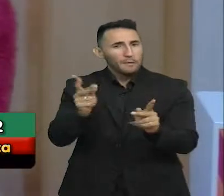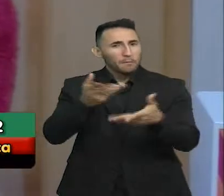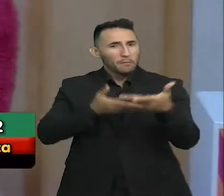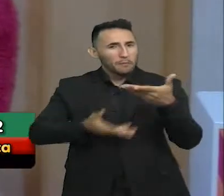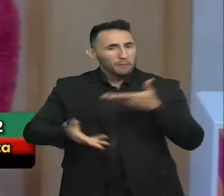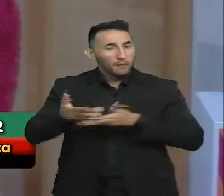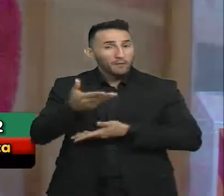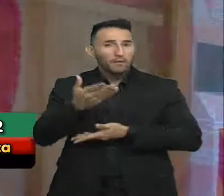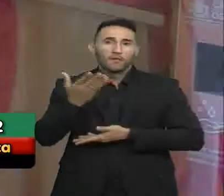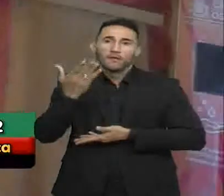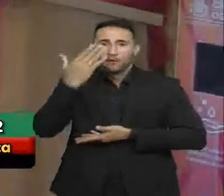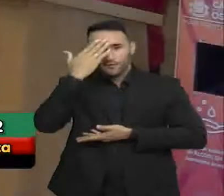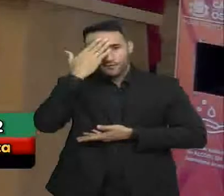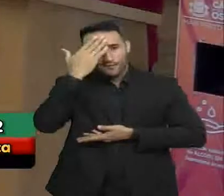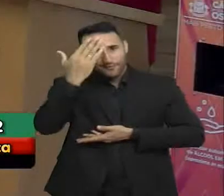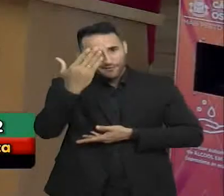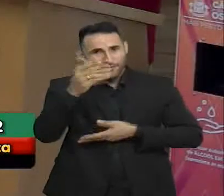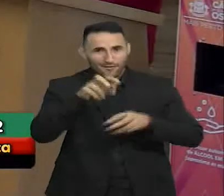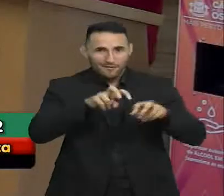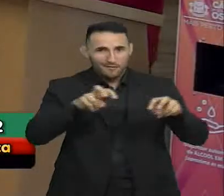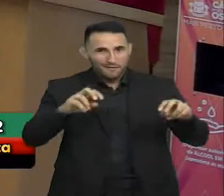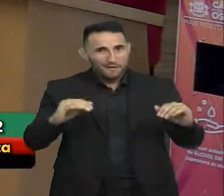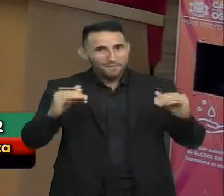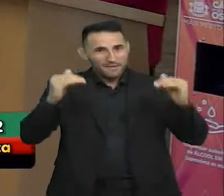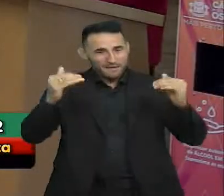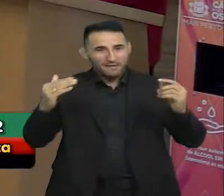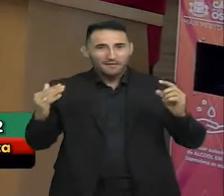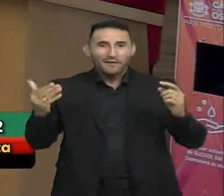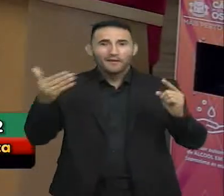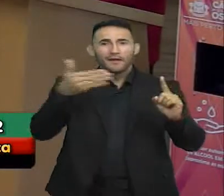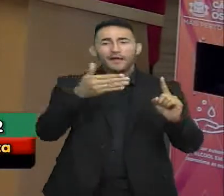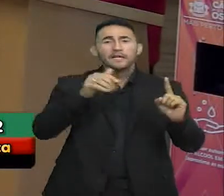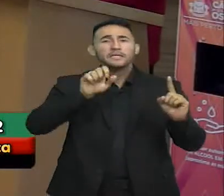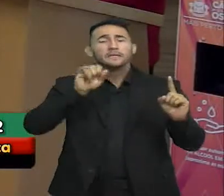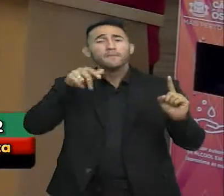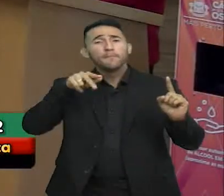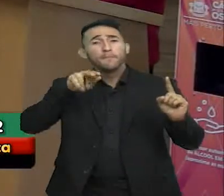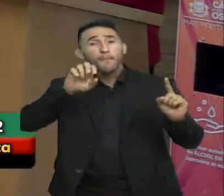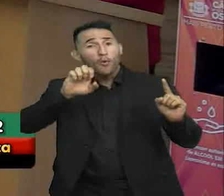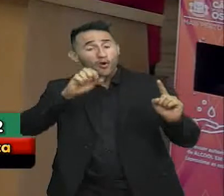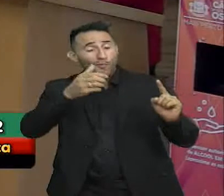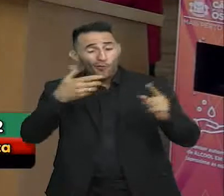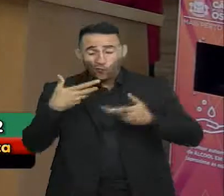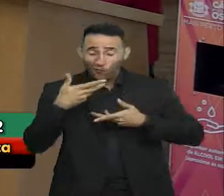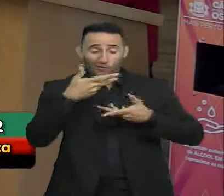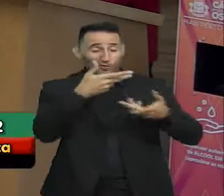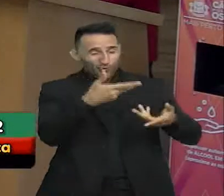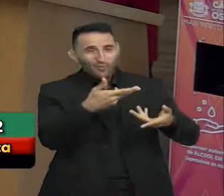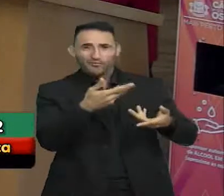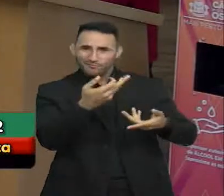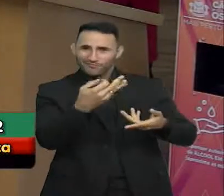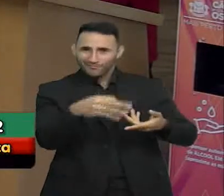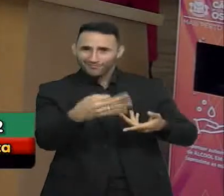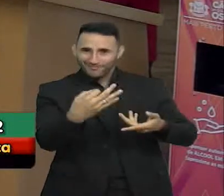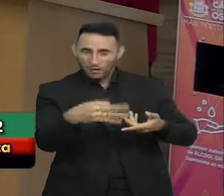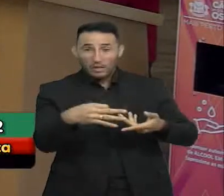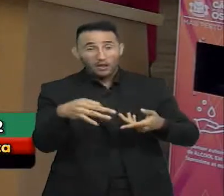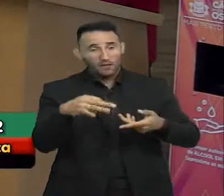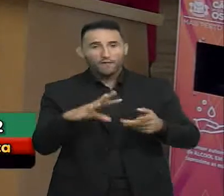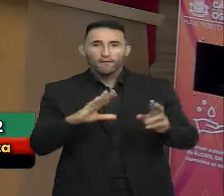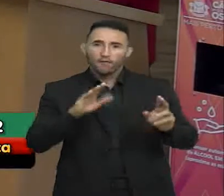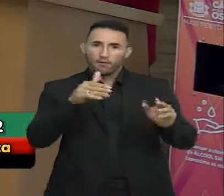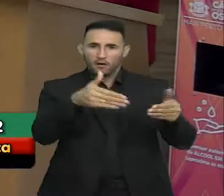a mesa, agradecer a Simone pelo convite que nos foi formulado à Secretaria